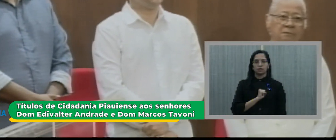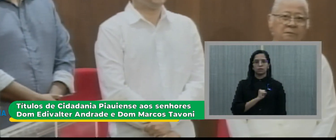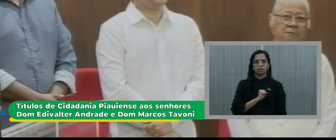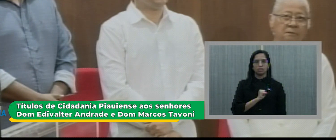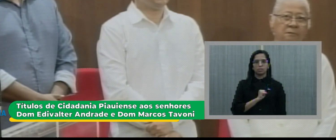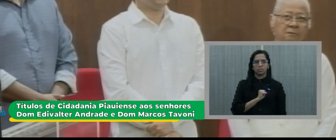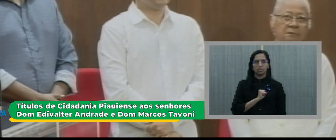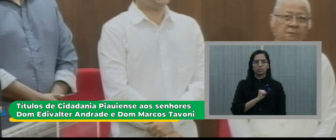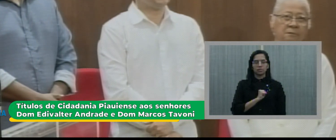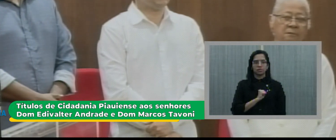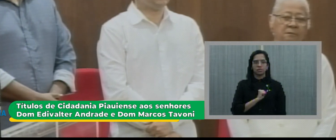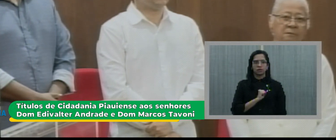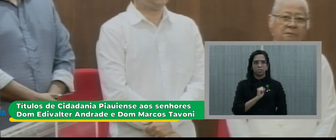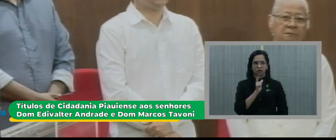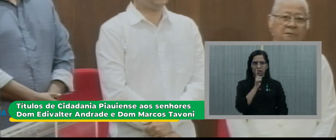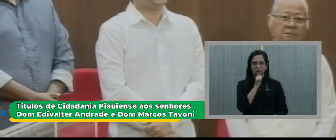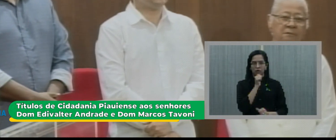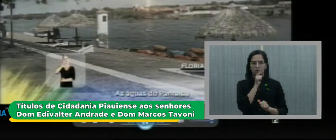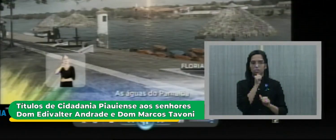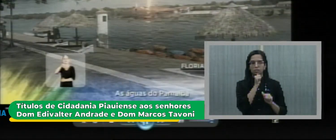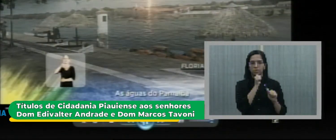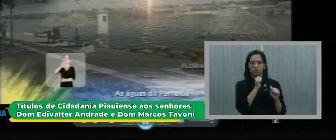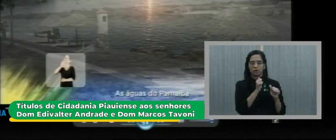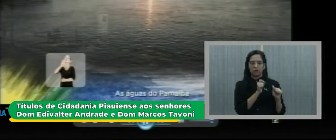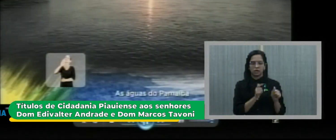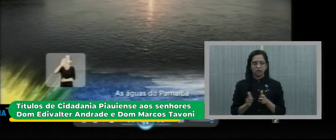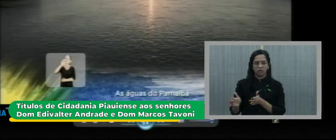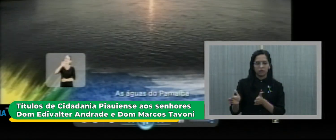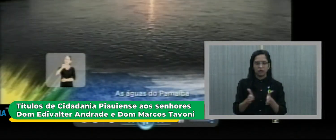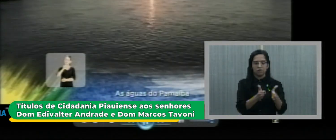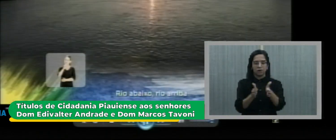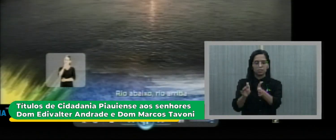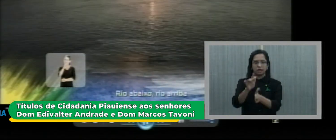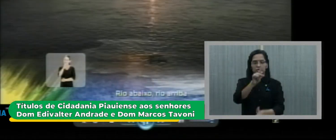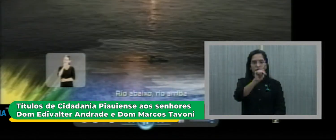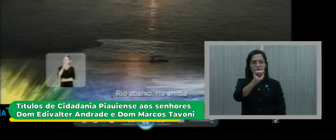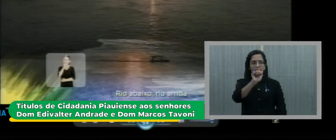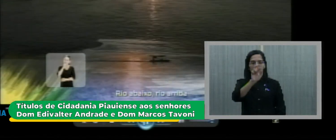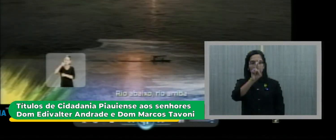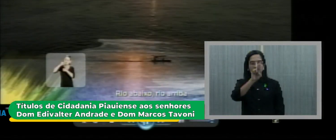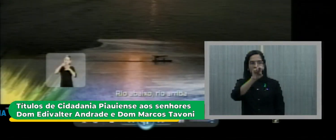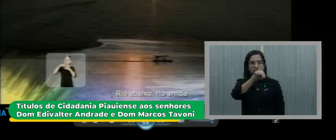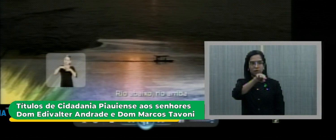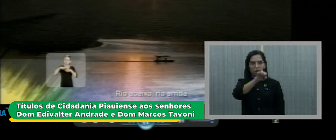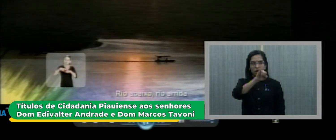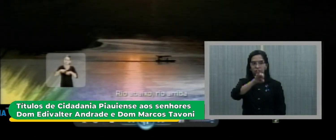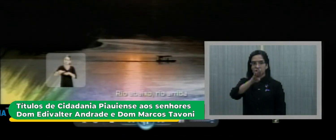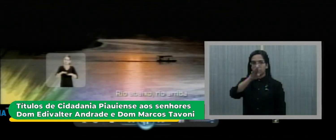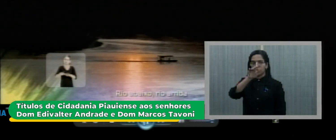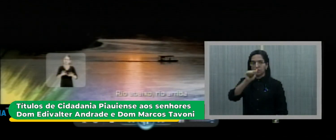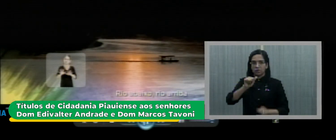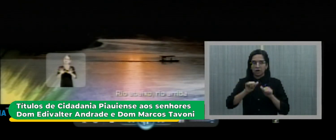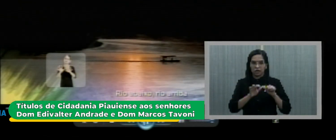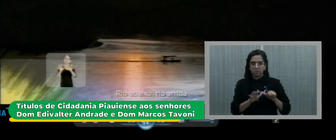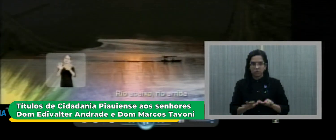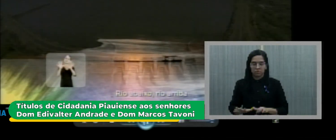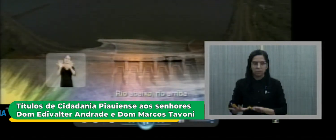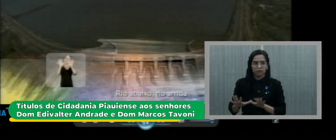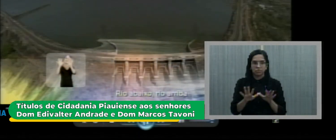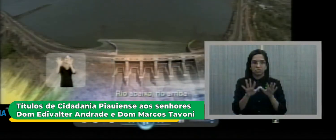amor. As águas do Parnaíba, rio abaixo,